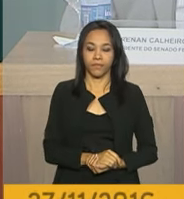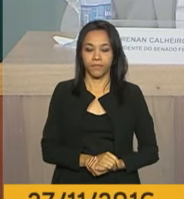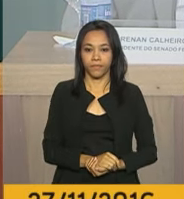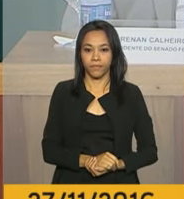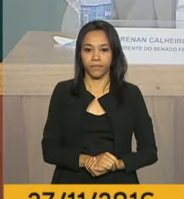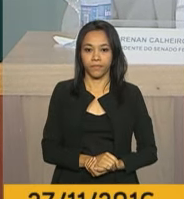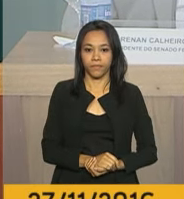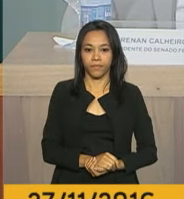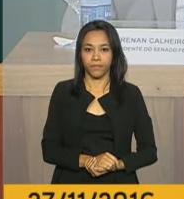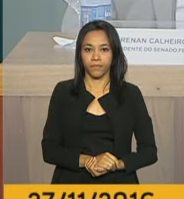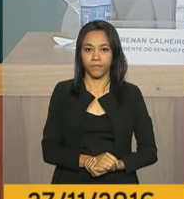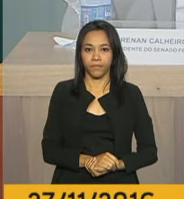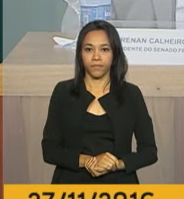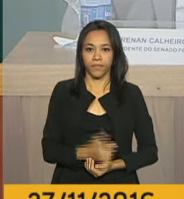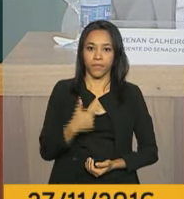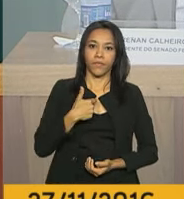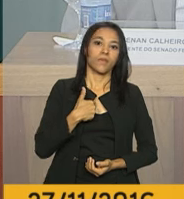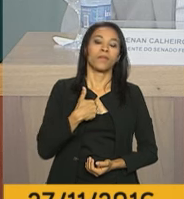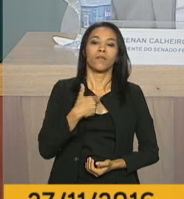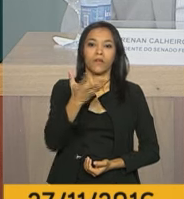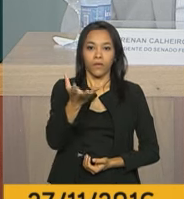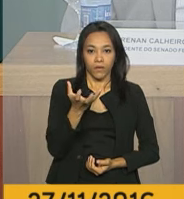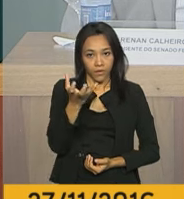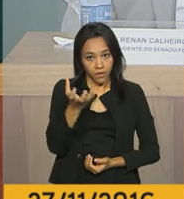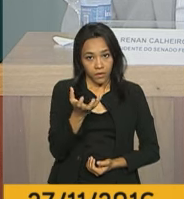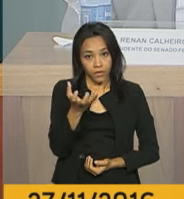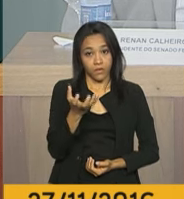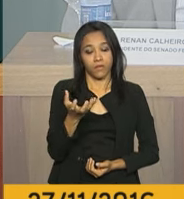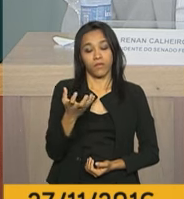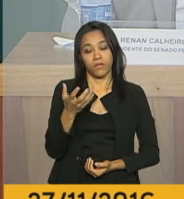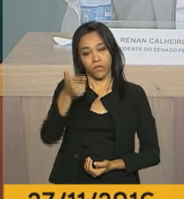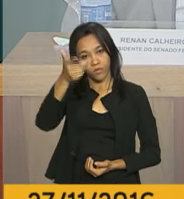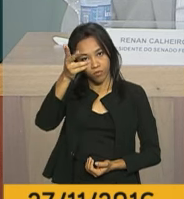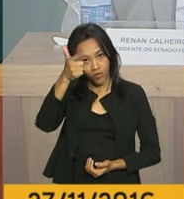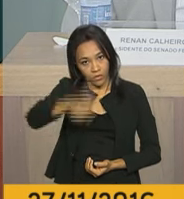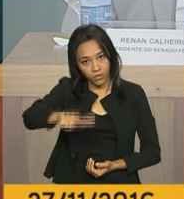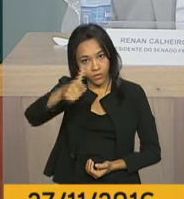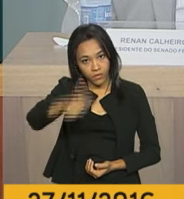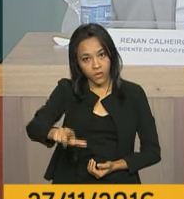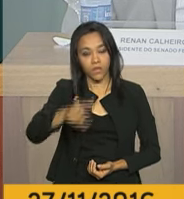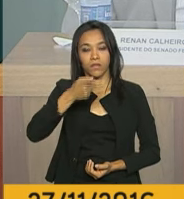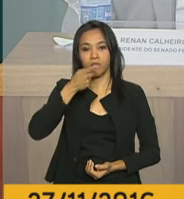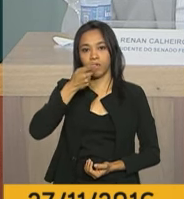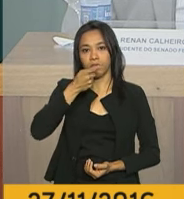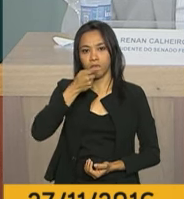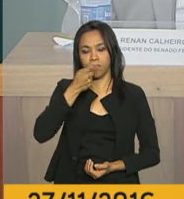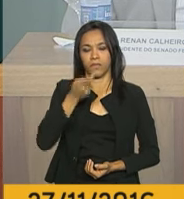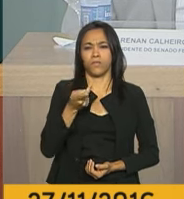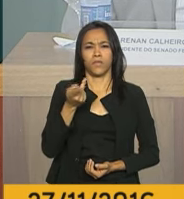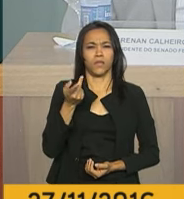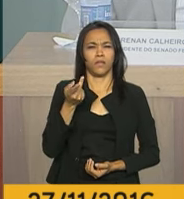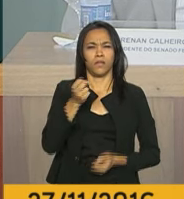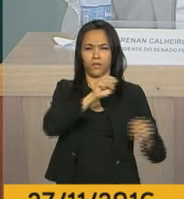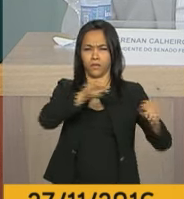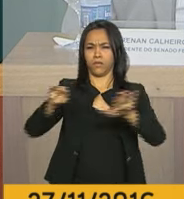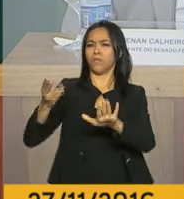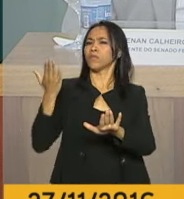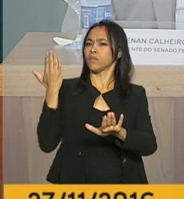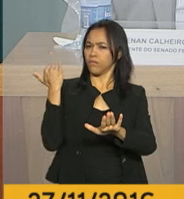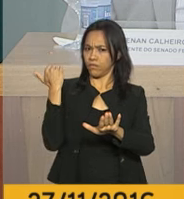Eu quero, e como tenho dito e reafirmado desde da semana